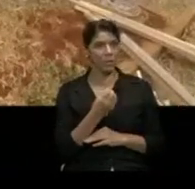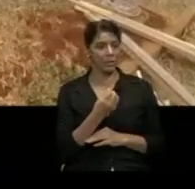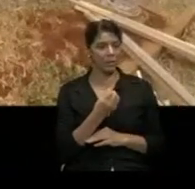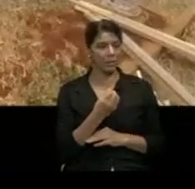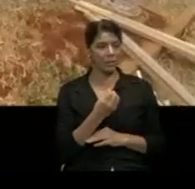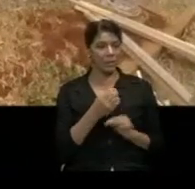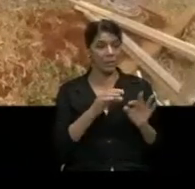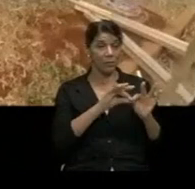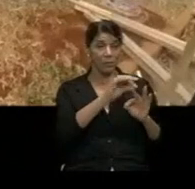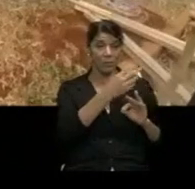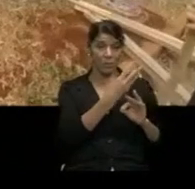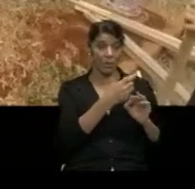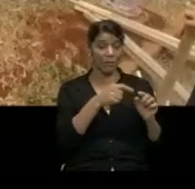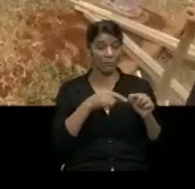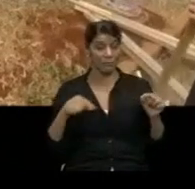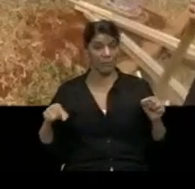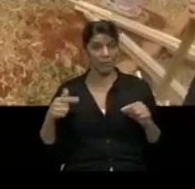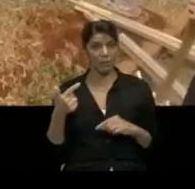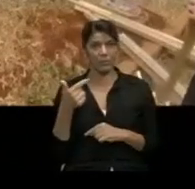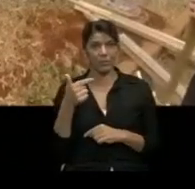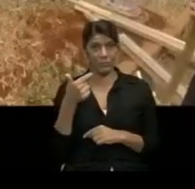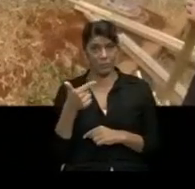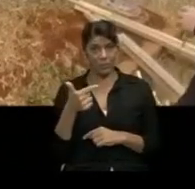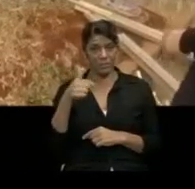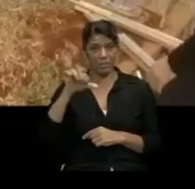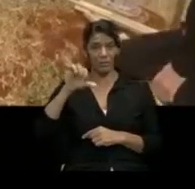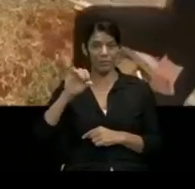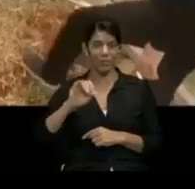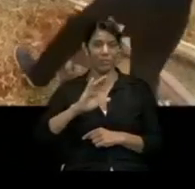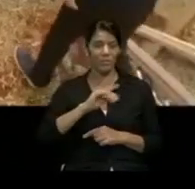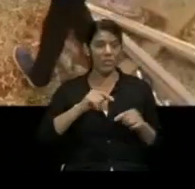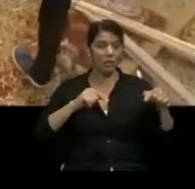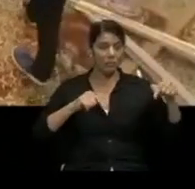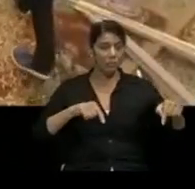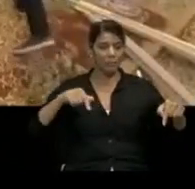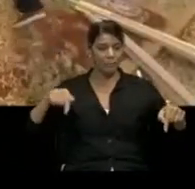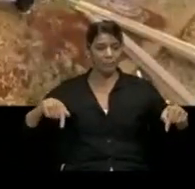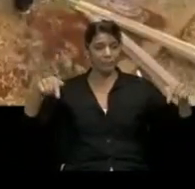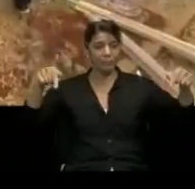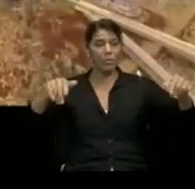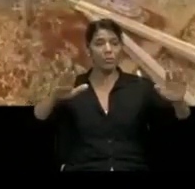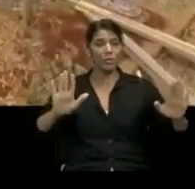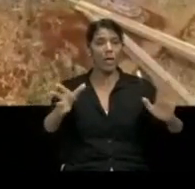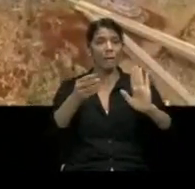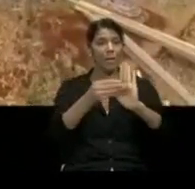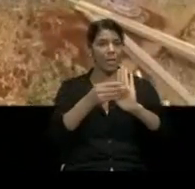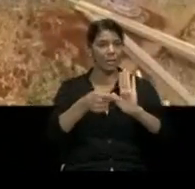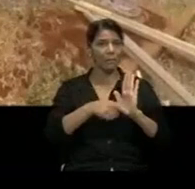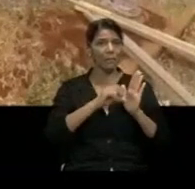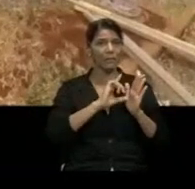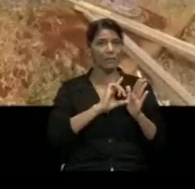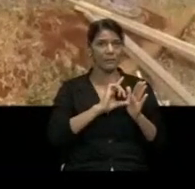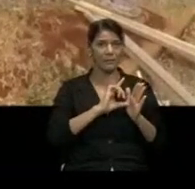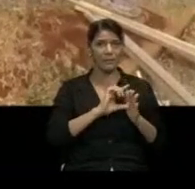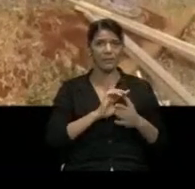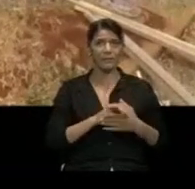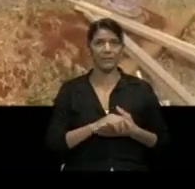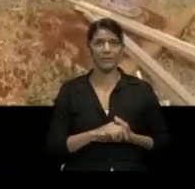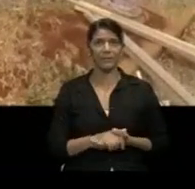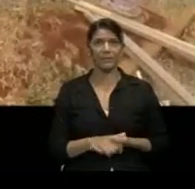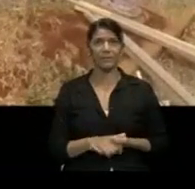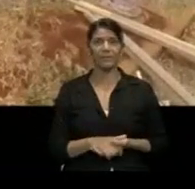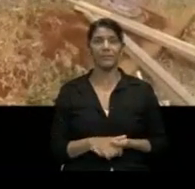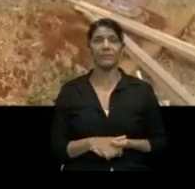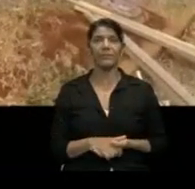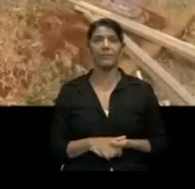2,90, e tinha deixado pontos marcando onde que seria basicamente aquele princípio de jogar a